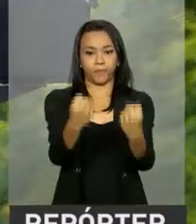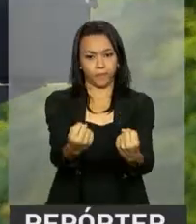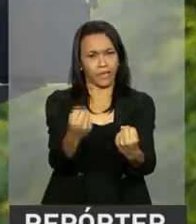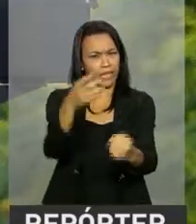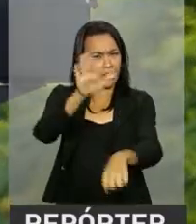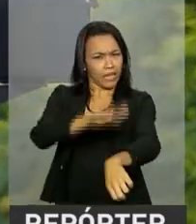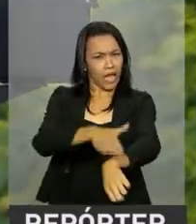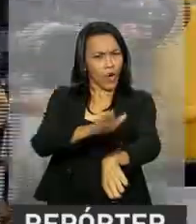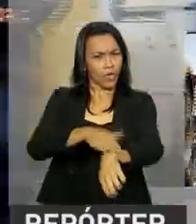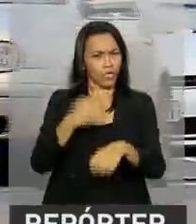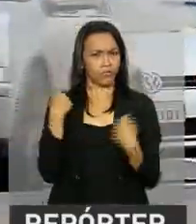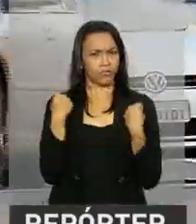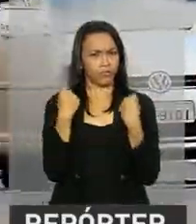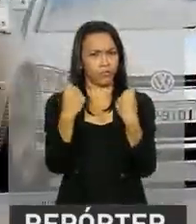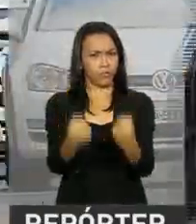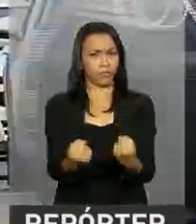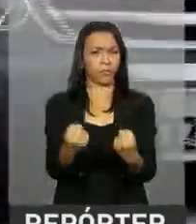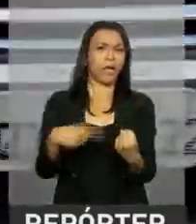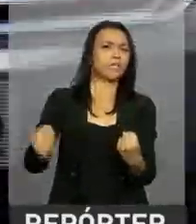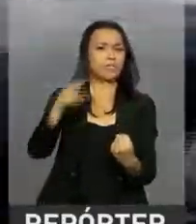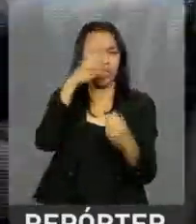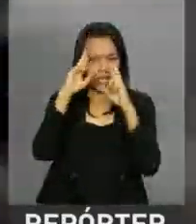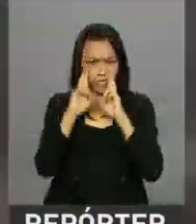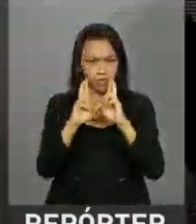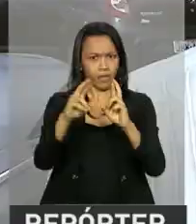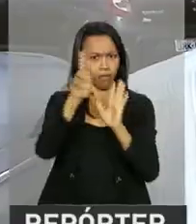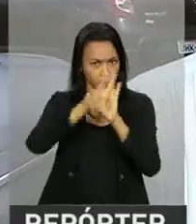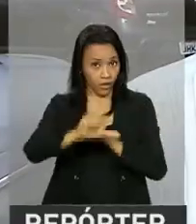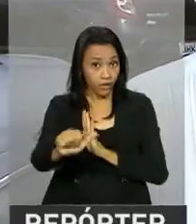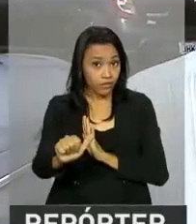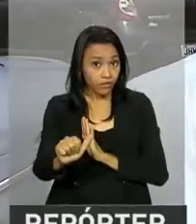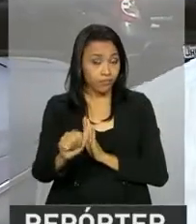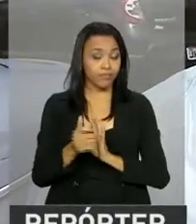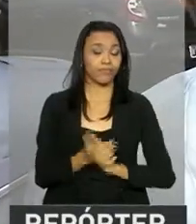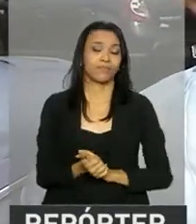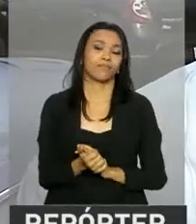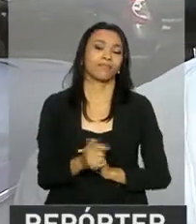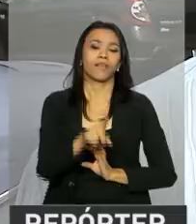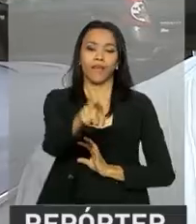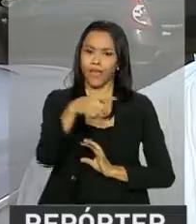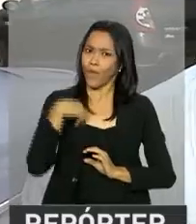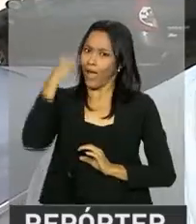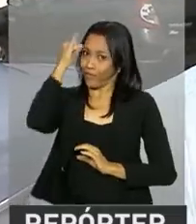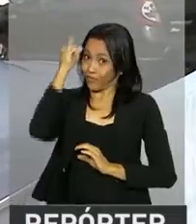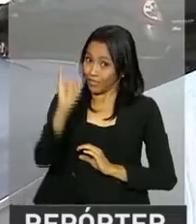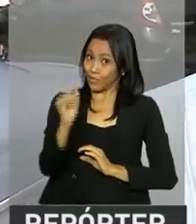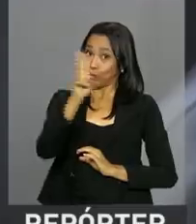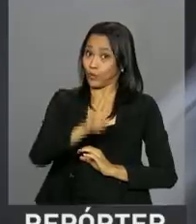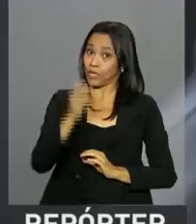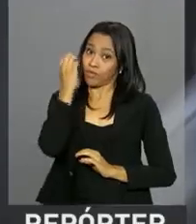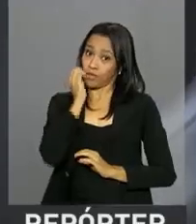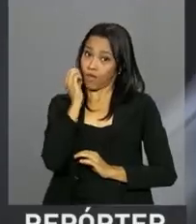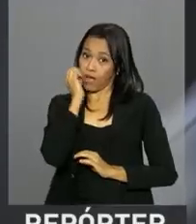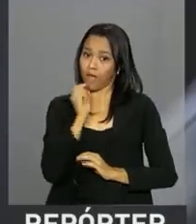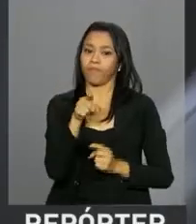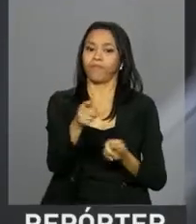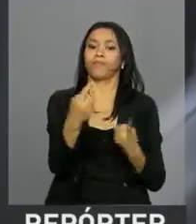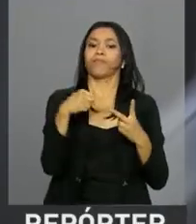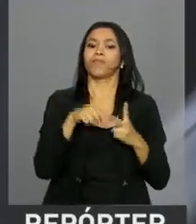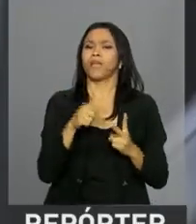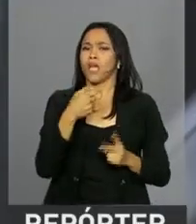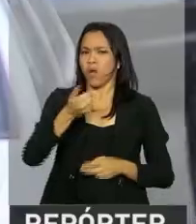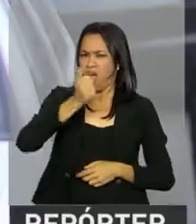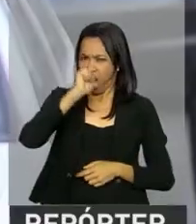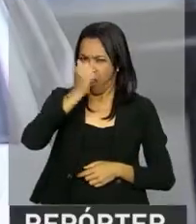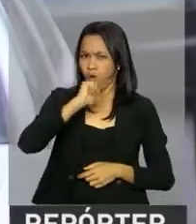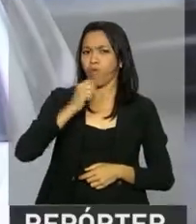na hora de dirigir, os motoristas respeitam a legislação? Eu evito usar o celular. E o consumo do